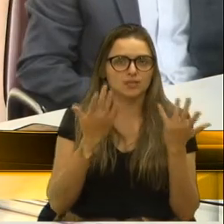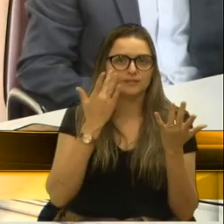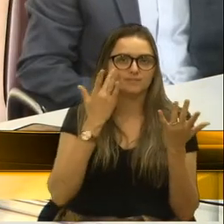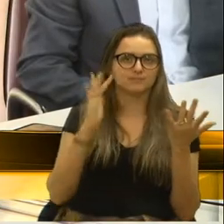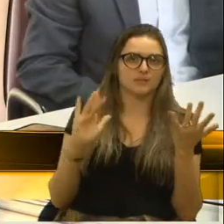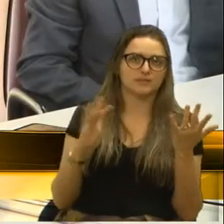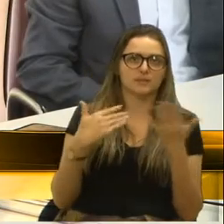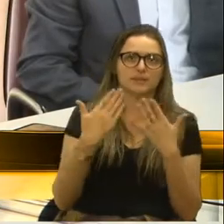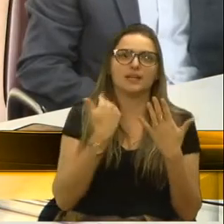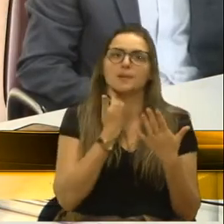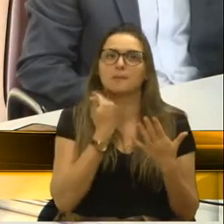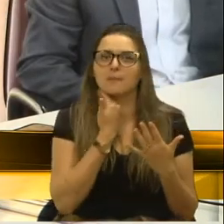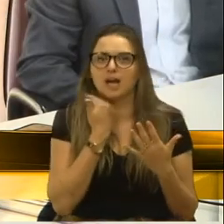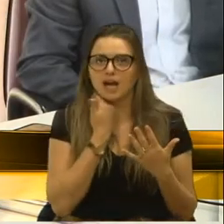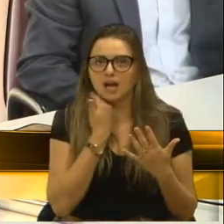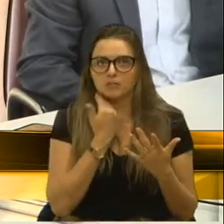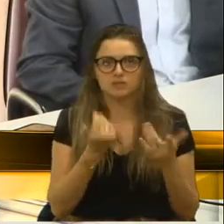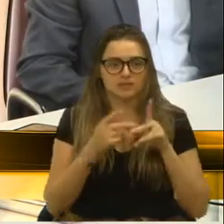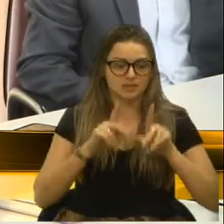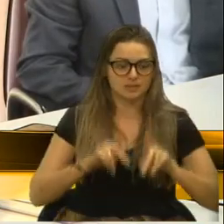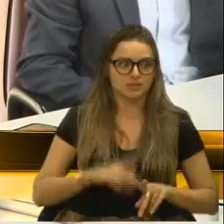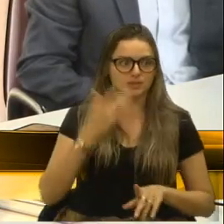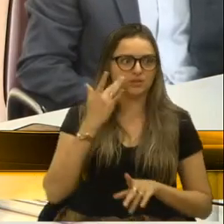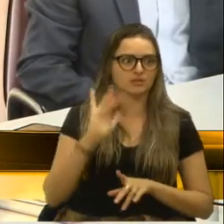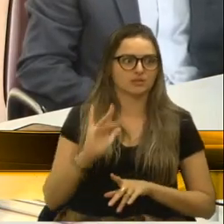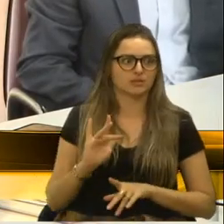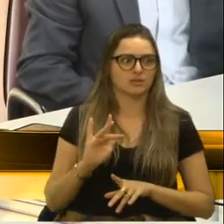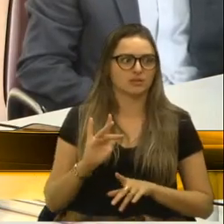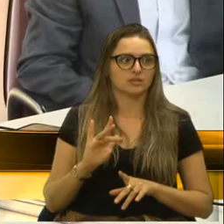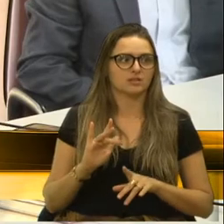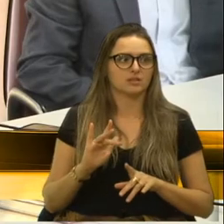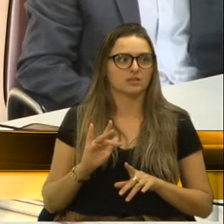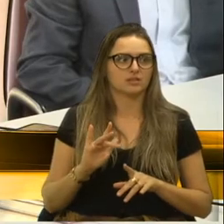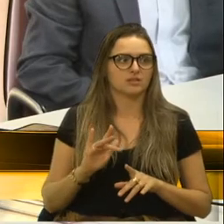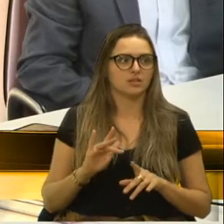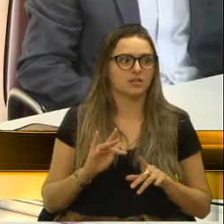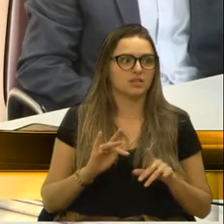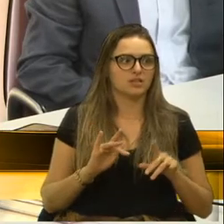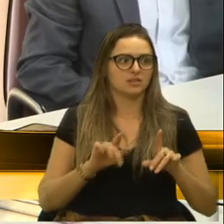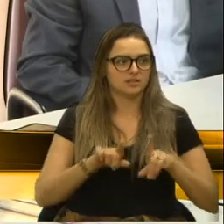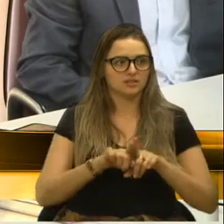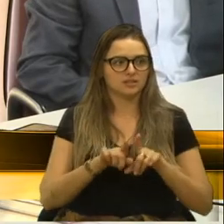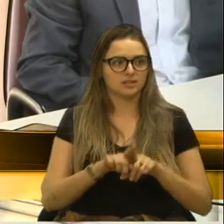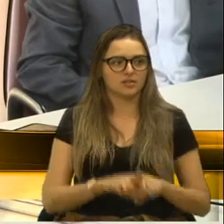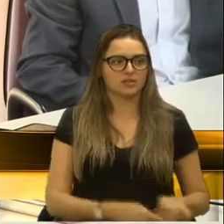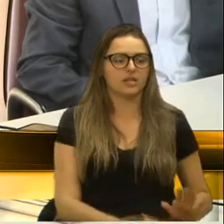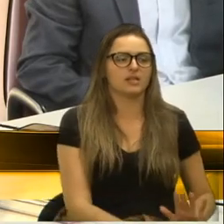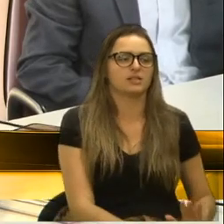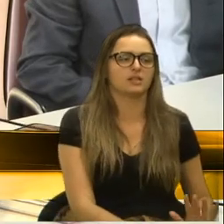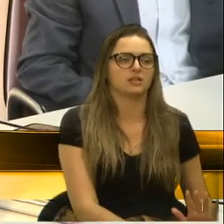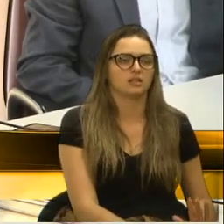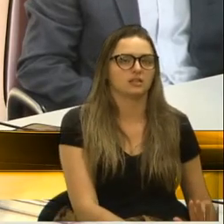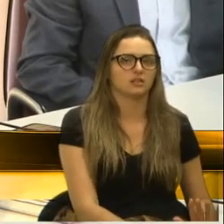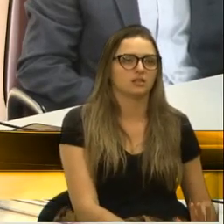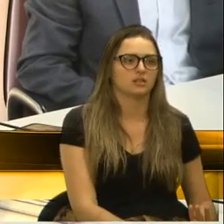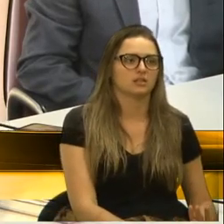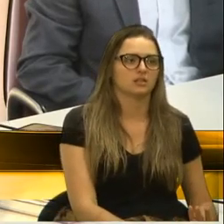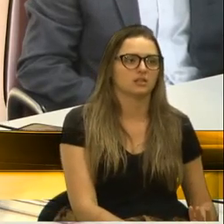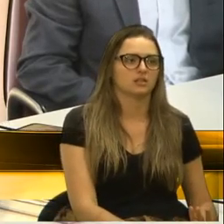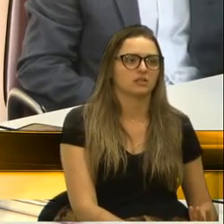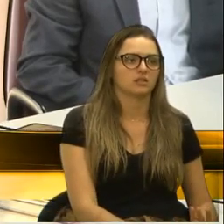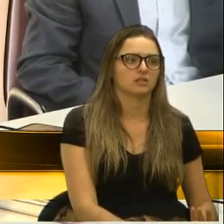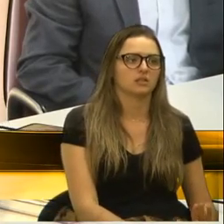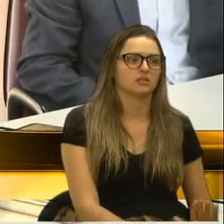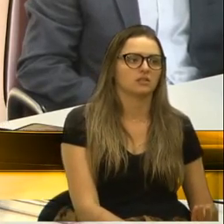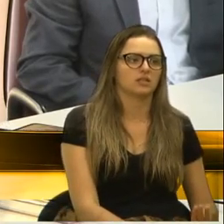aquela conversa de bastidor que ninguém sabe direito o que está acontecendo, né? Eles têm medo de dizer por que estão também deixando de trabalhar.